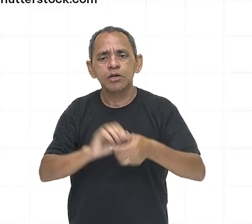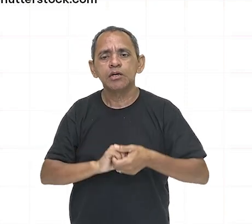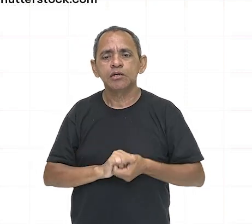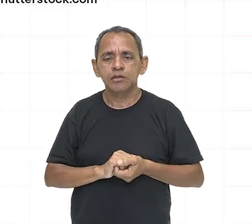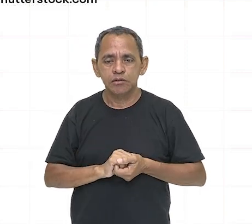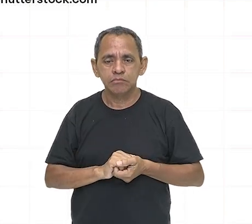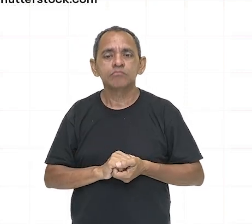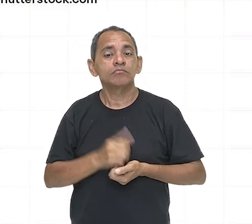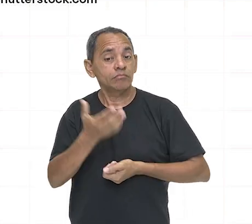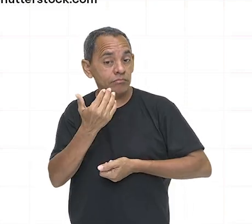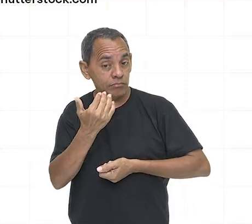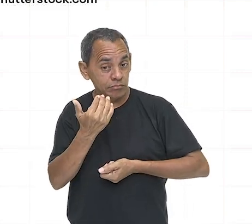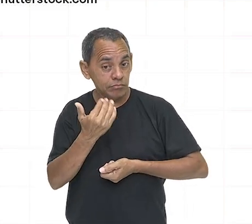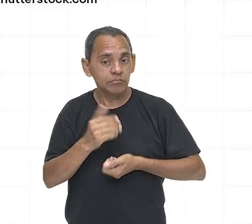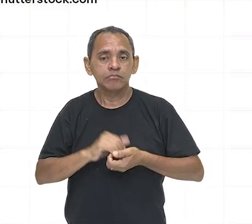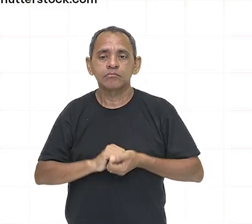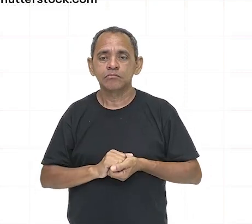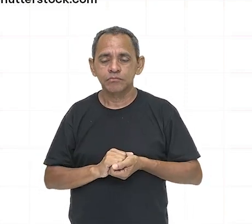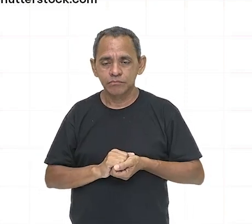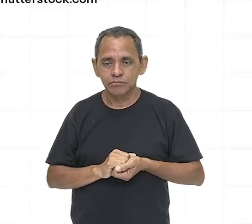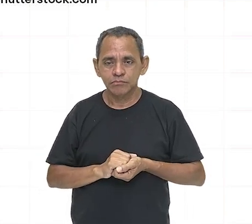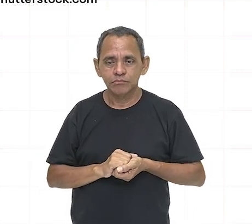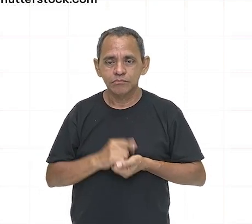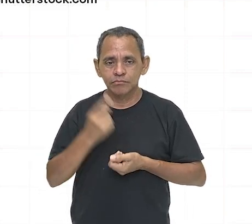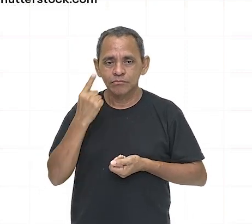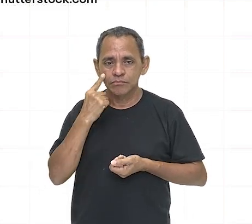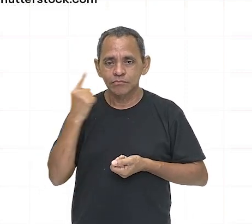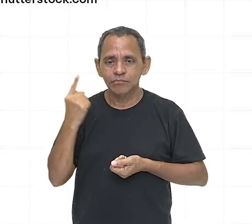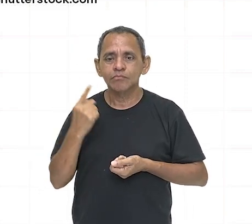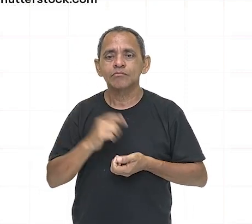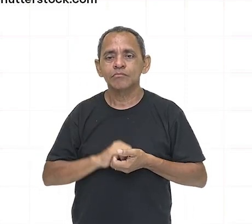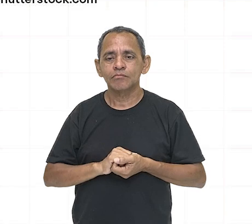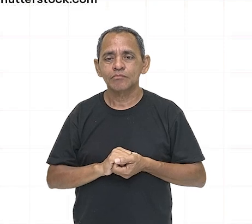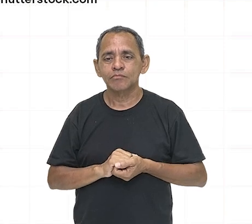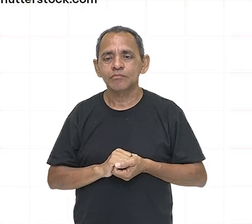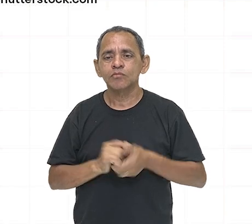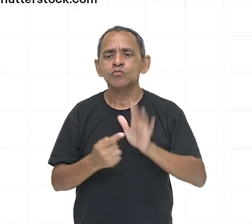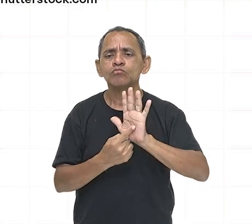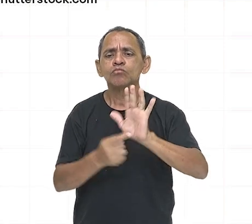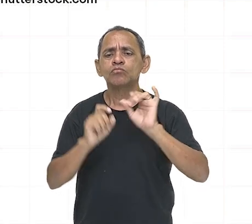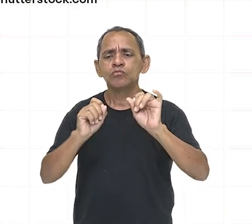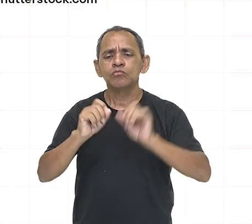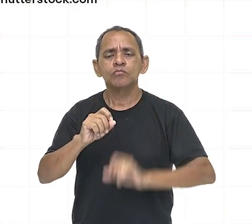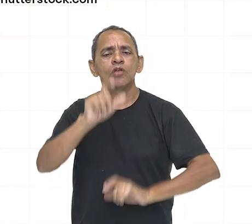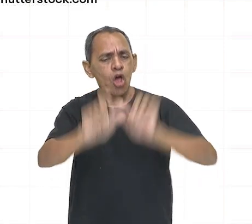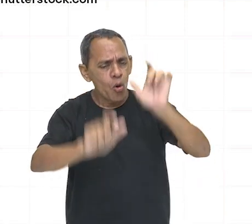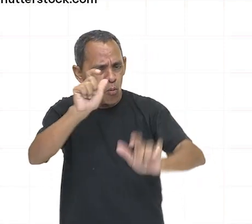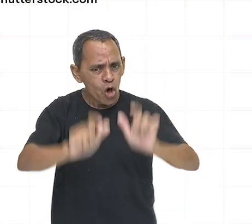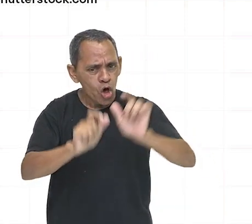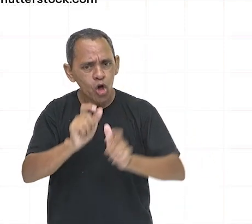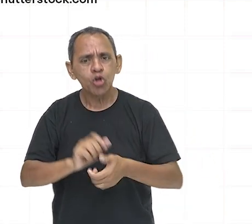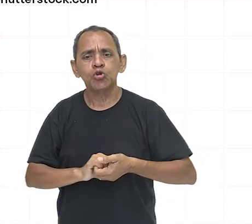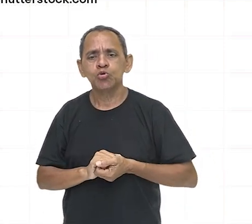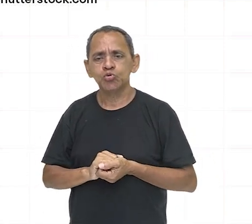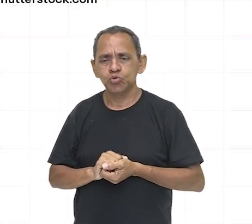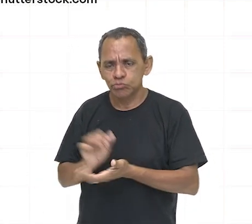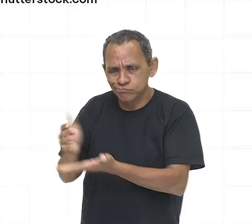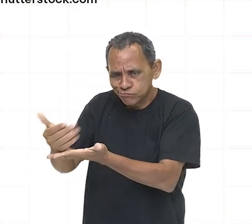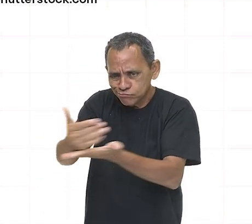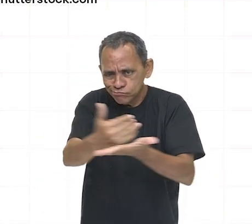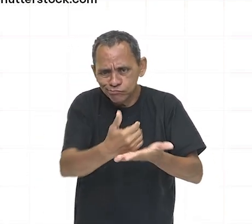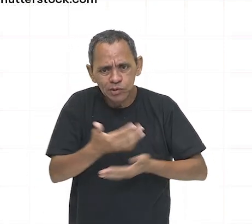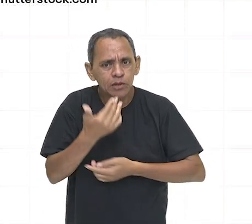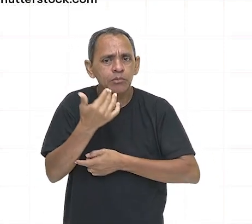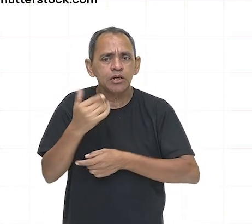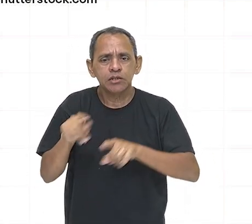para alimentos, né? Por exemplo, a gente está vendo aqui a gravura, ali as pessoas colhendo alimentos, não é